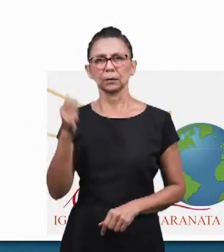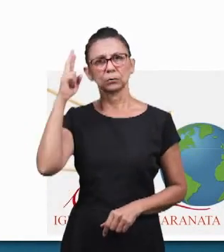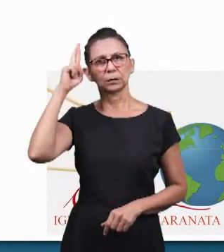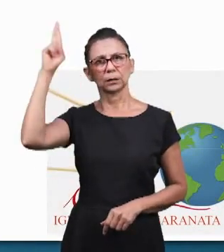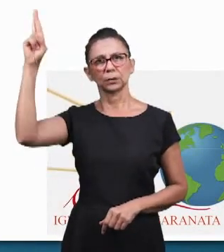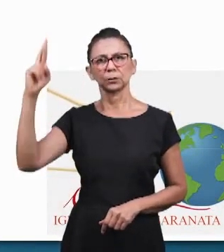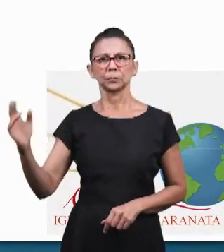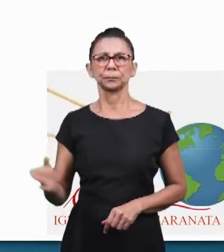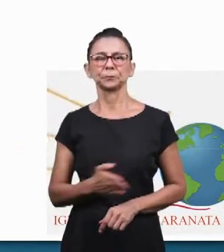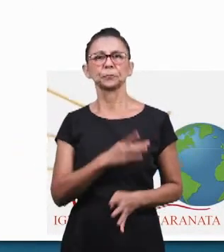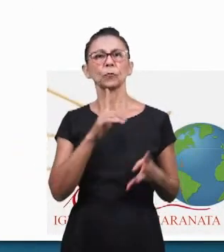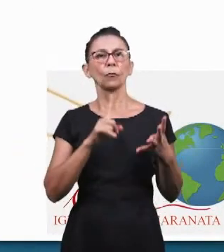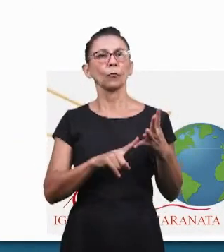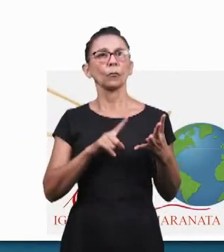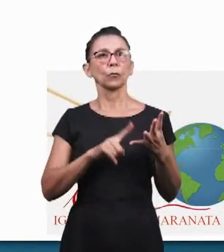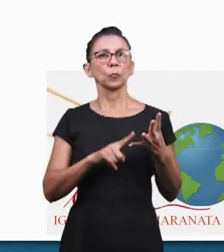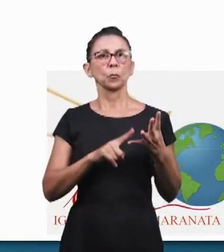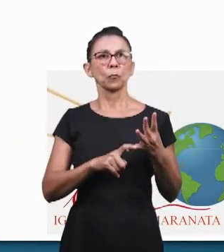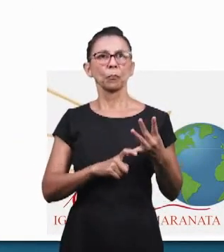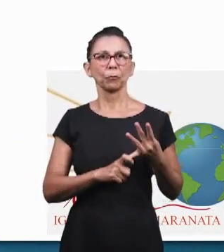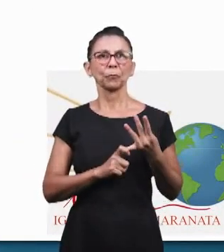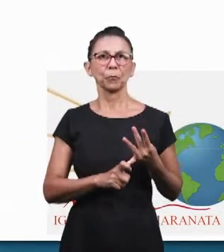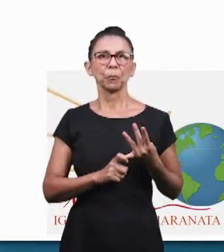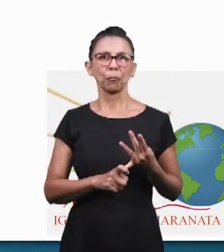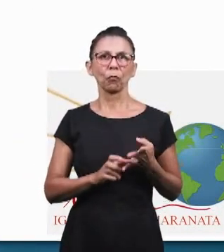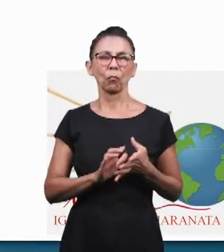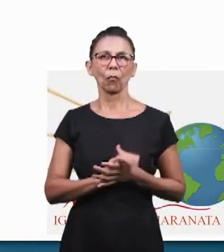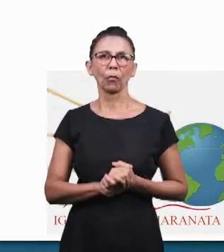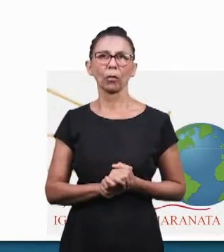diz assim: quais os sinais